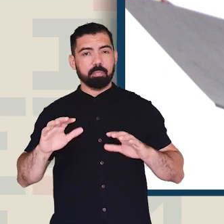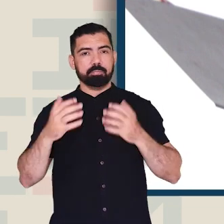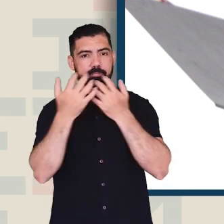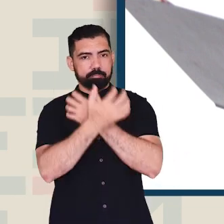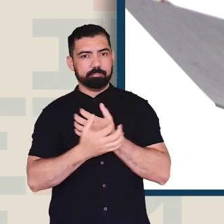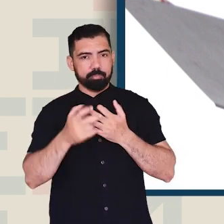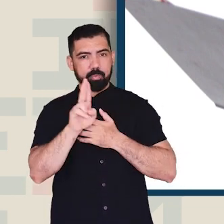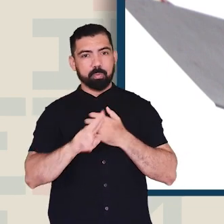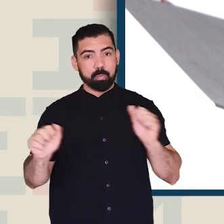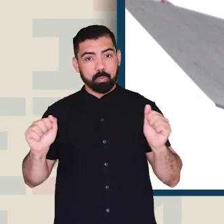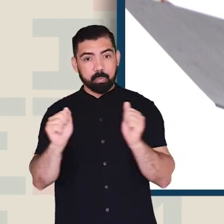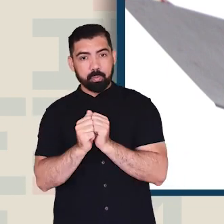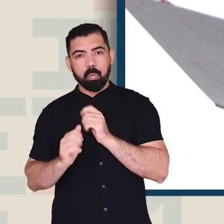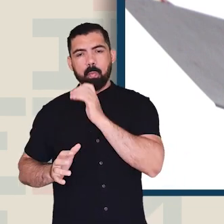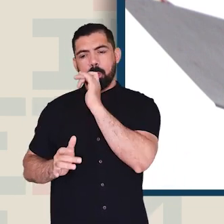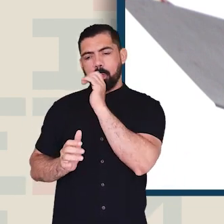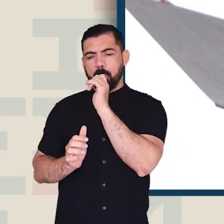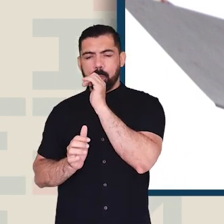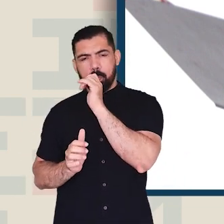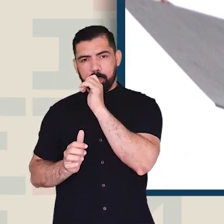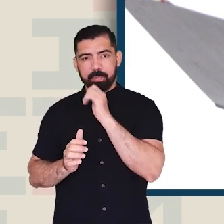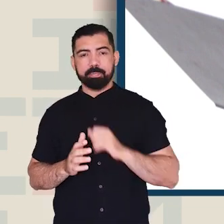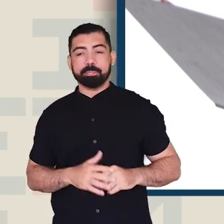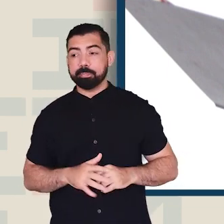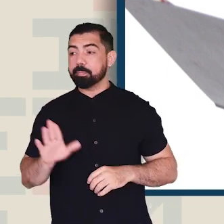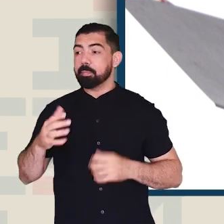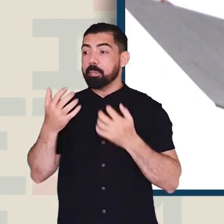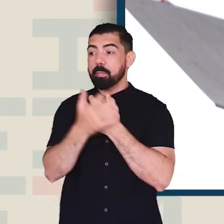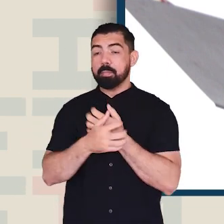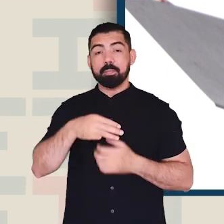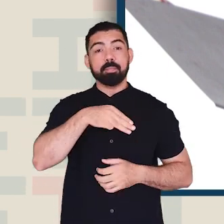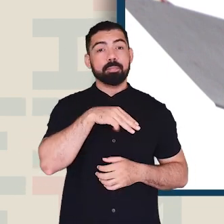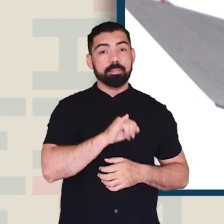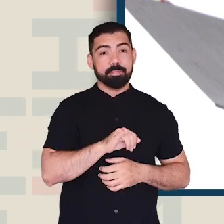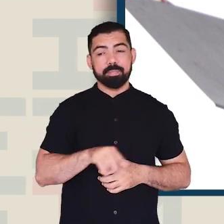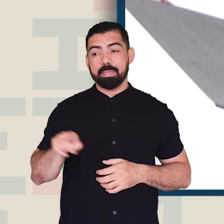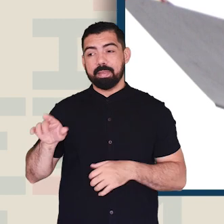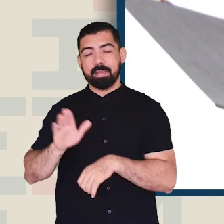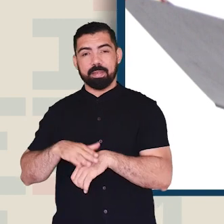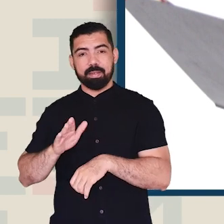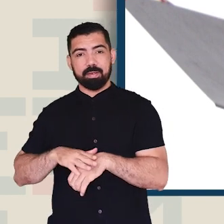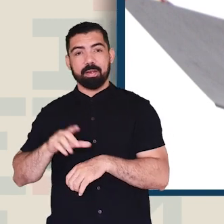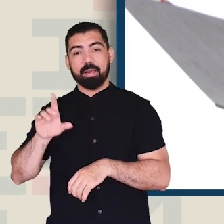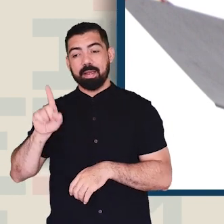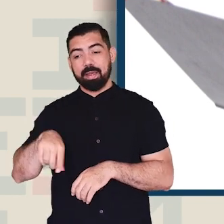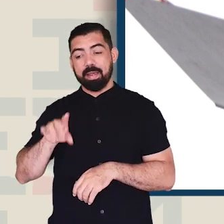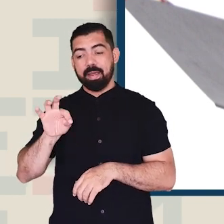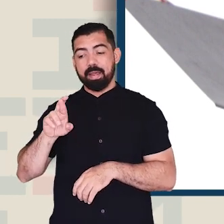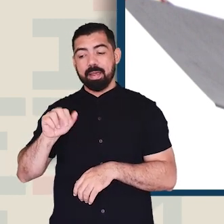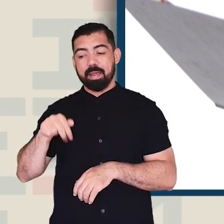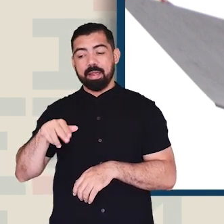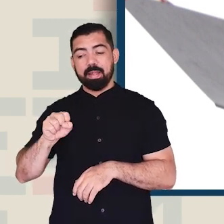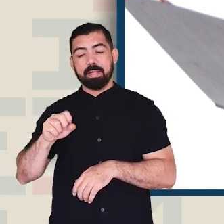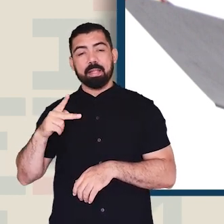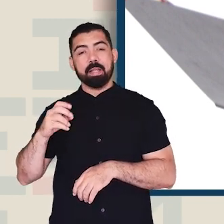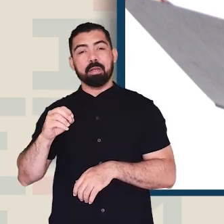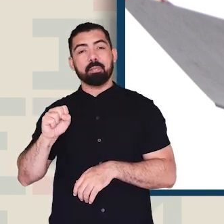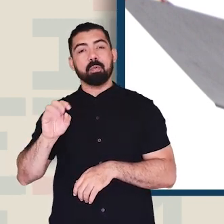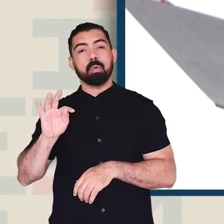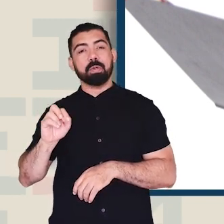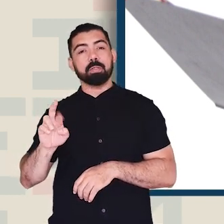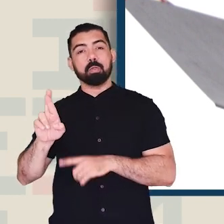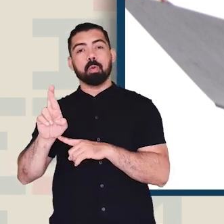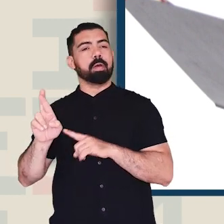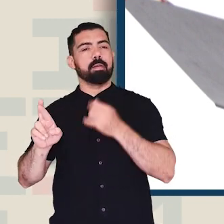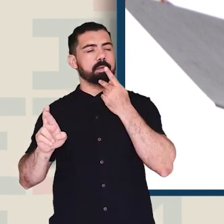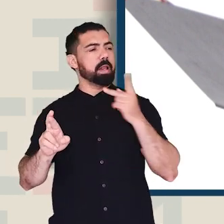com um saxofonista, ele diz, vamos tocar a música em Mi, é o saxofonista, que é um instrumento transpositor, ele diz, não, vamos tocar em Si bemol,